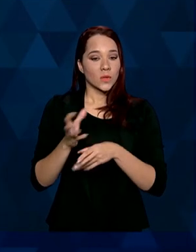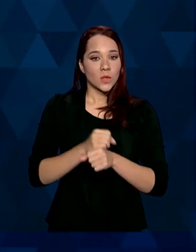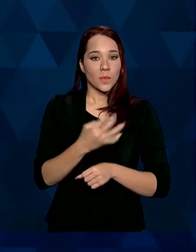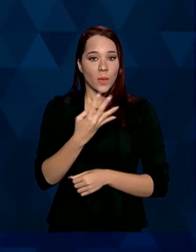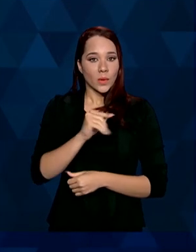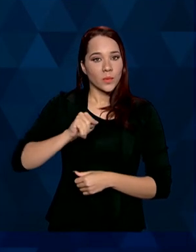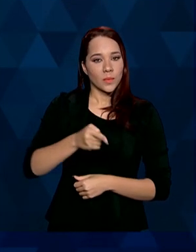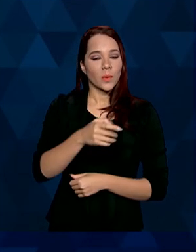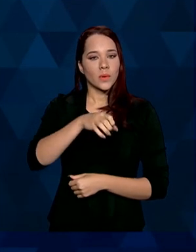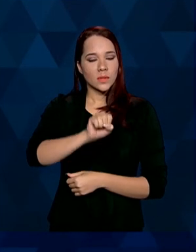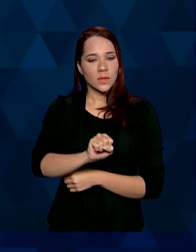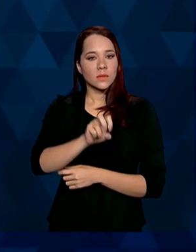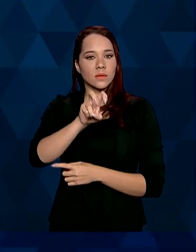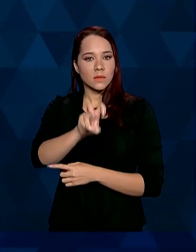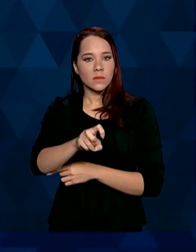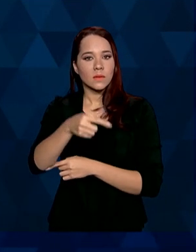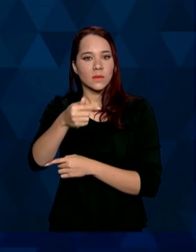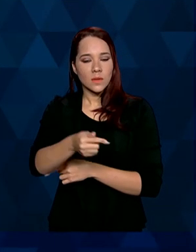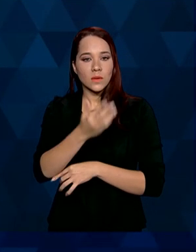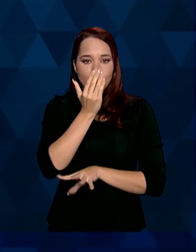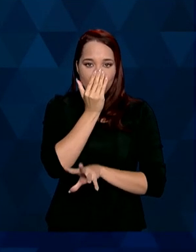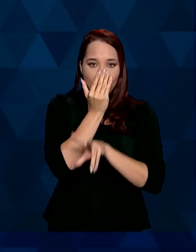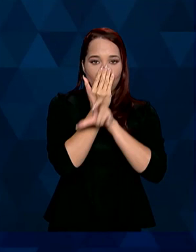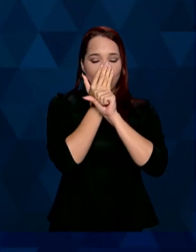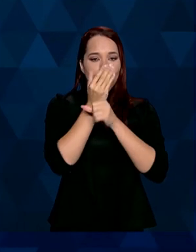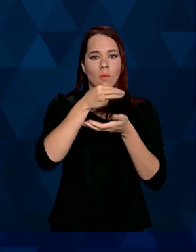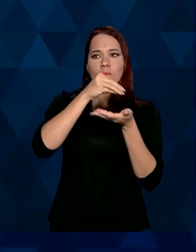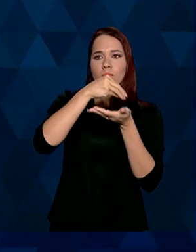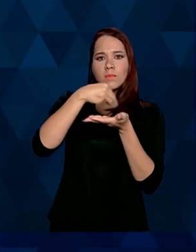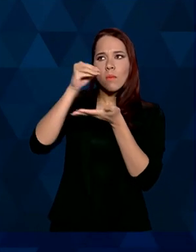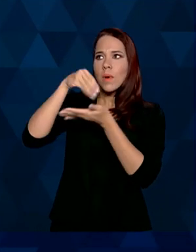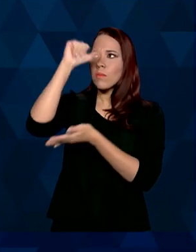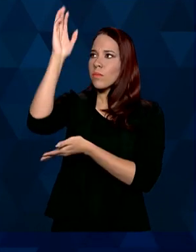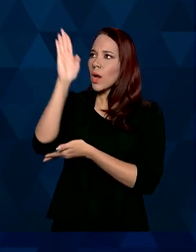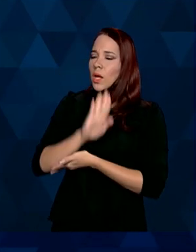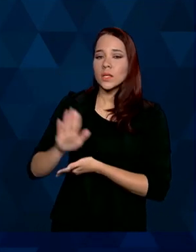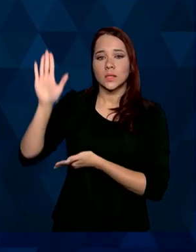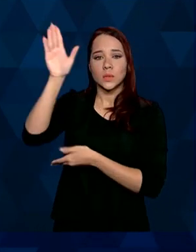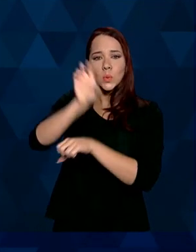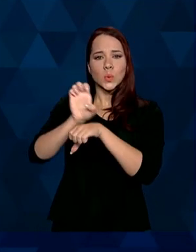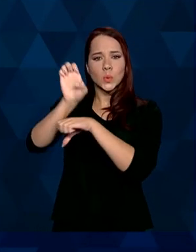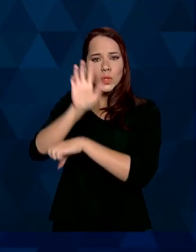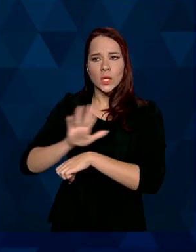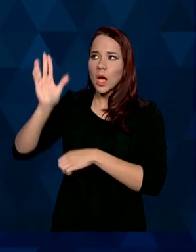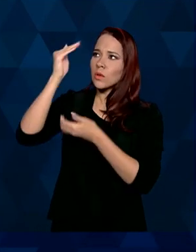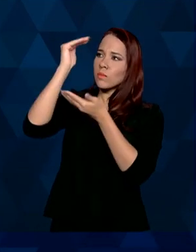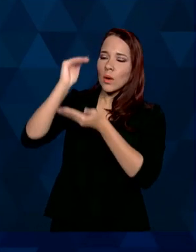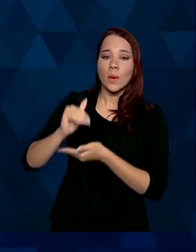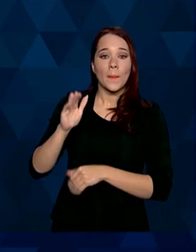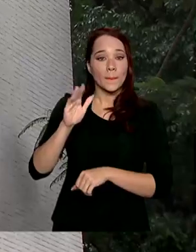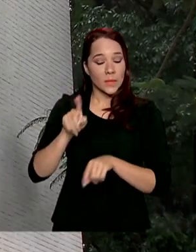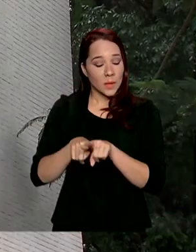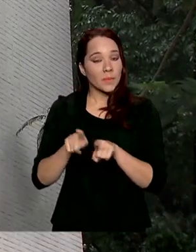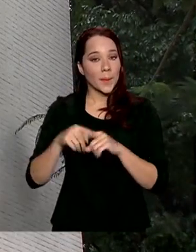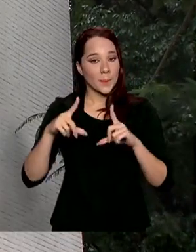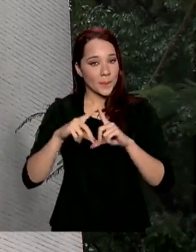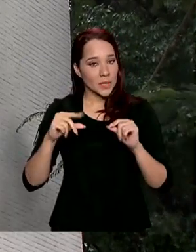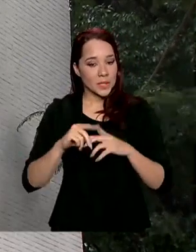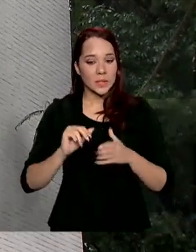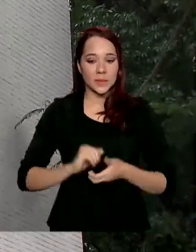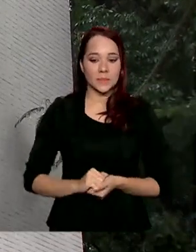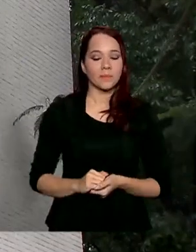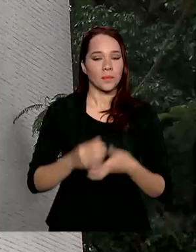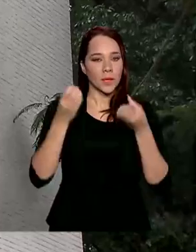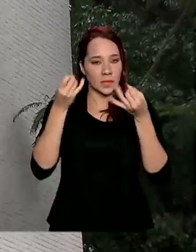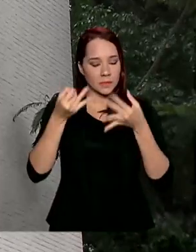.857 ventiladores distribuídos para todos os estados, mais o Distrito Federal. Ainda